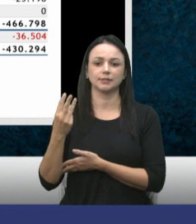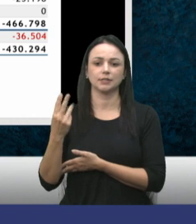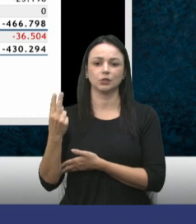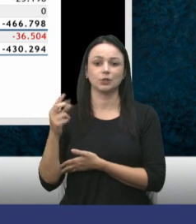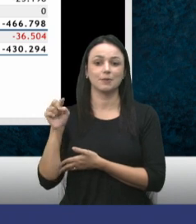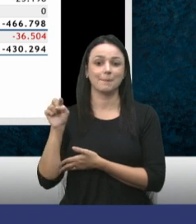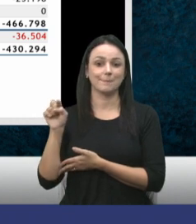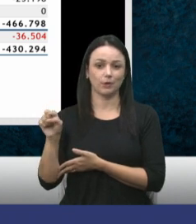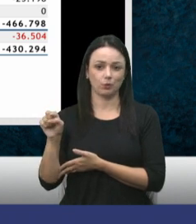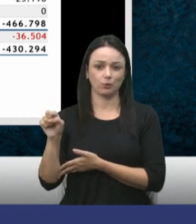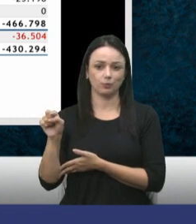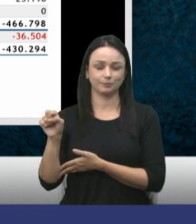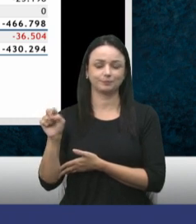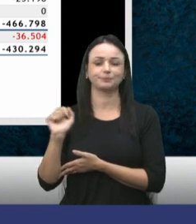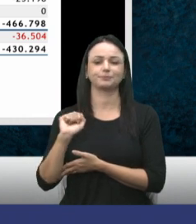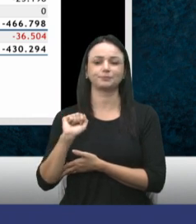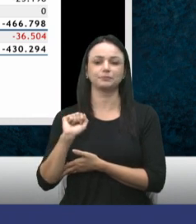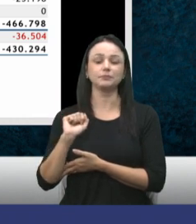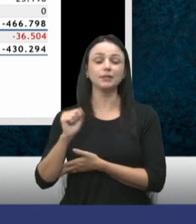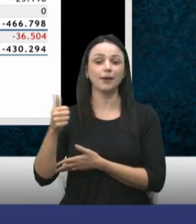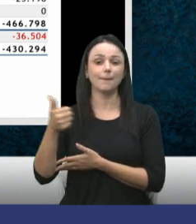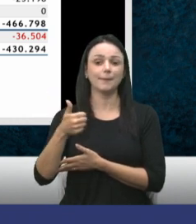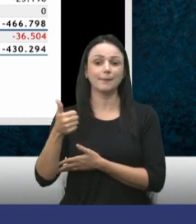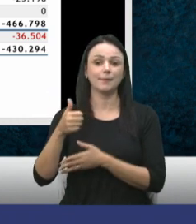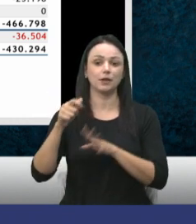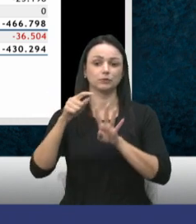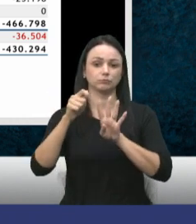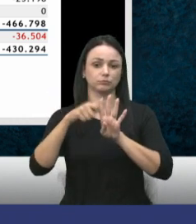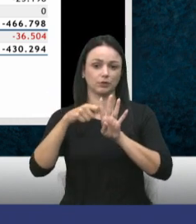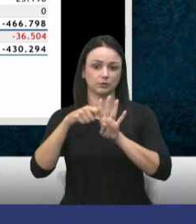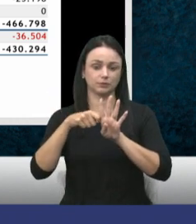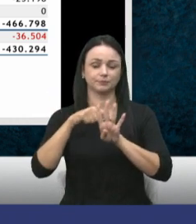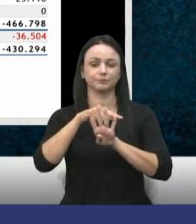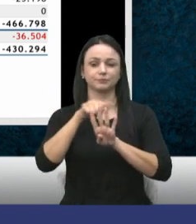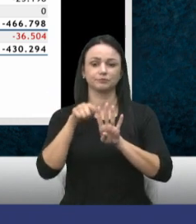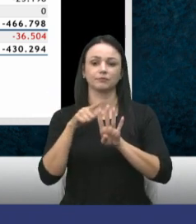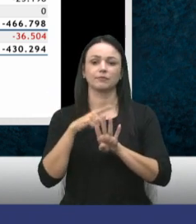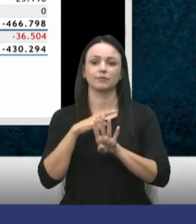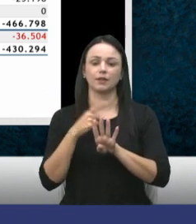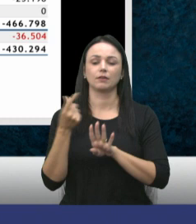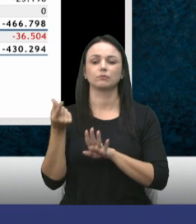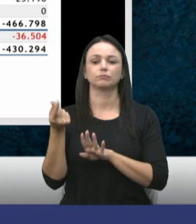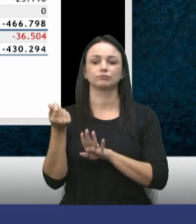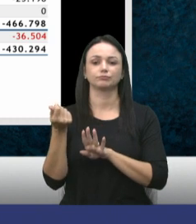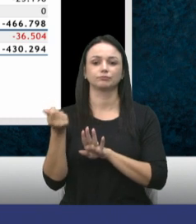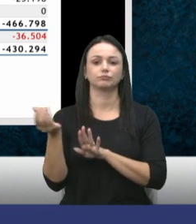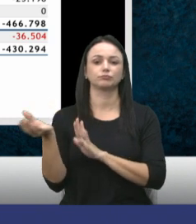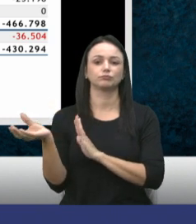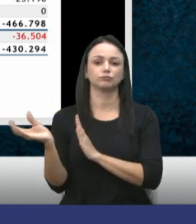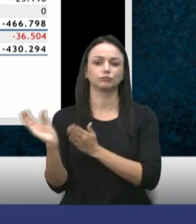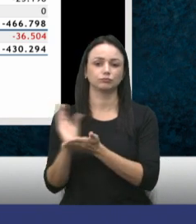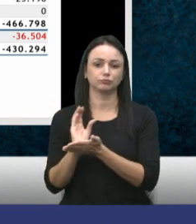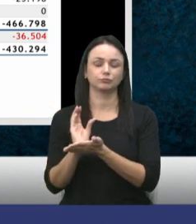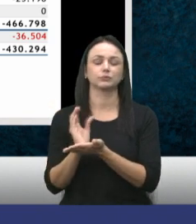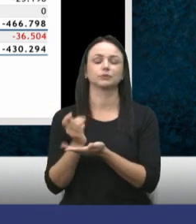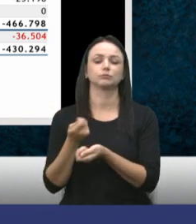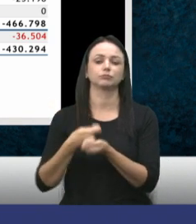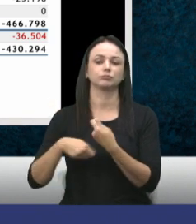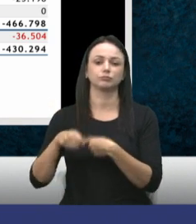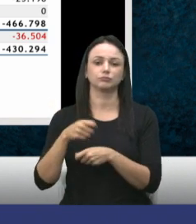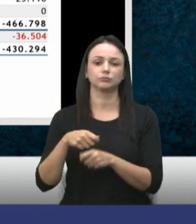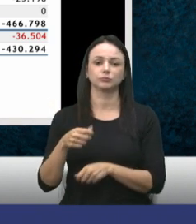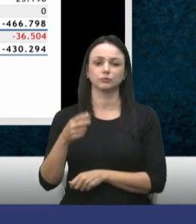677.432.000. No primeiro quadrimestre, quanto a receitas correntes, foi realizado o valor